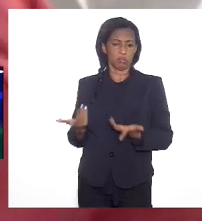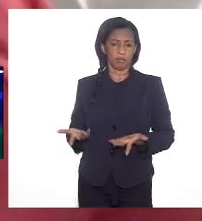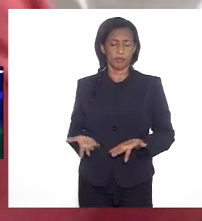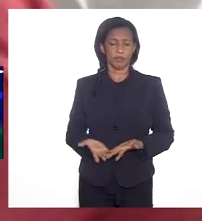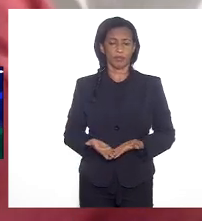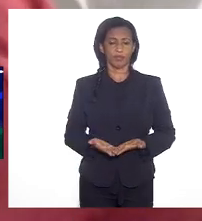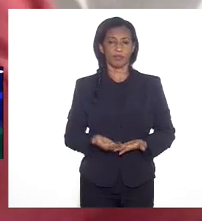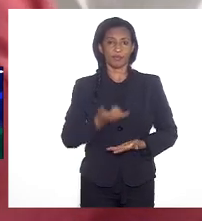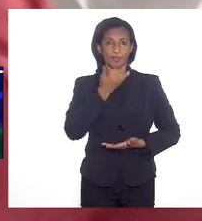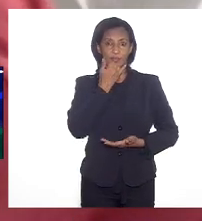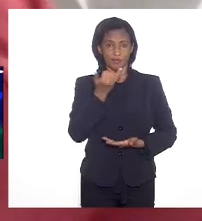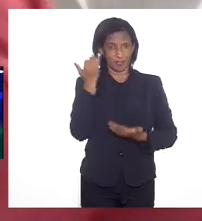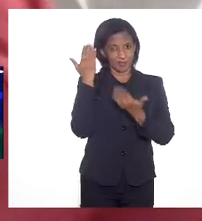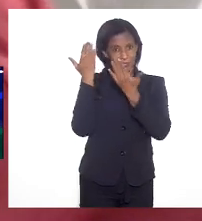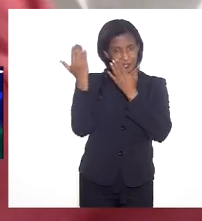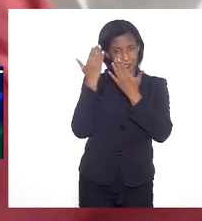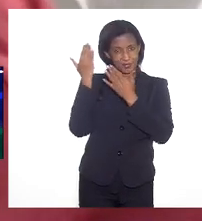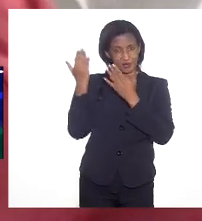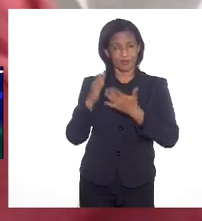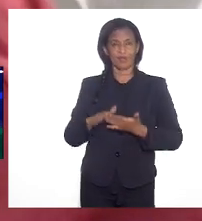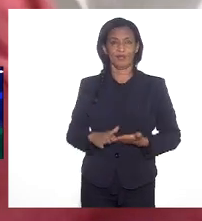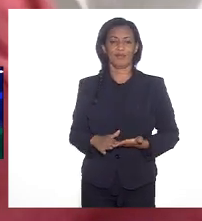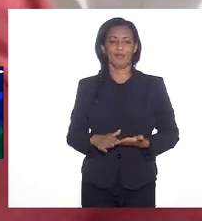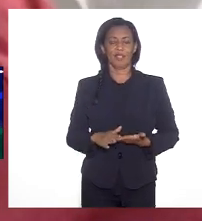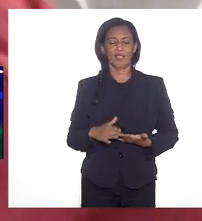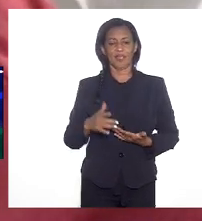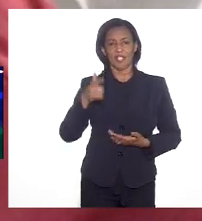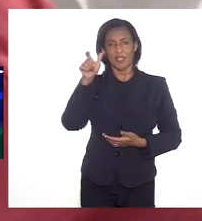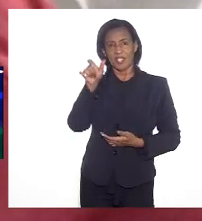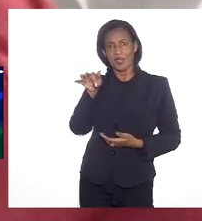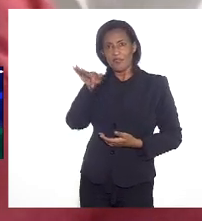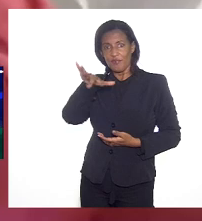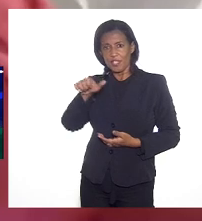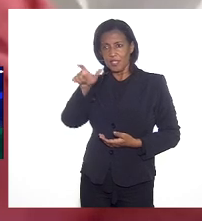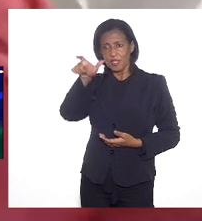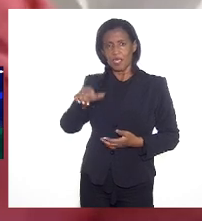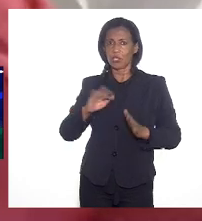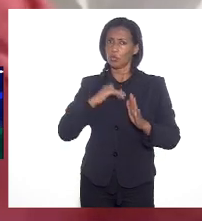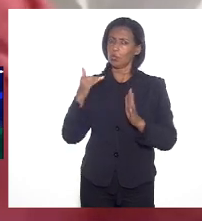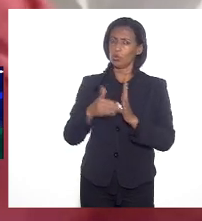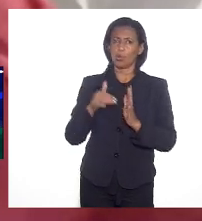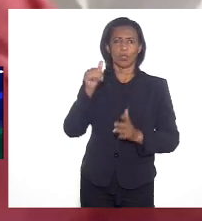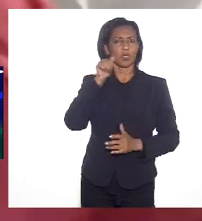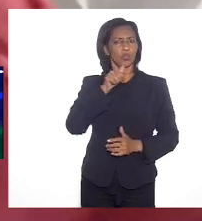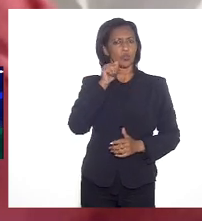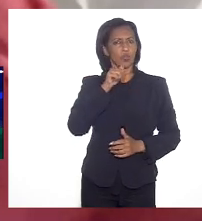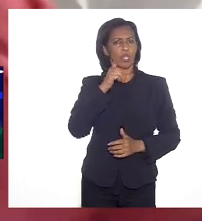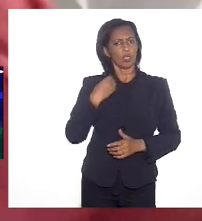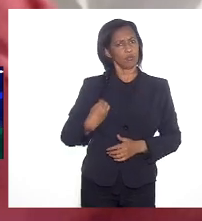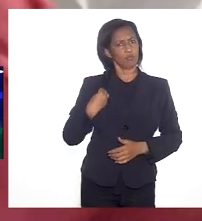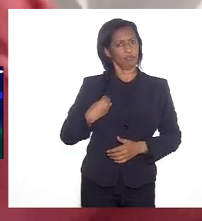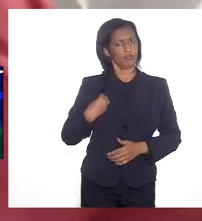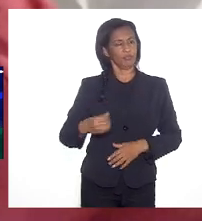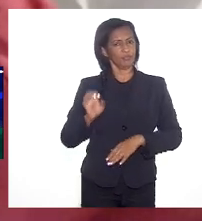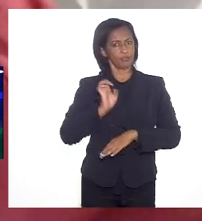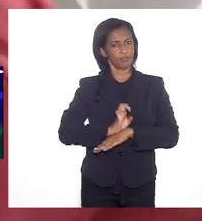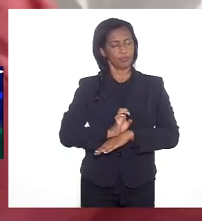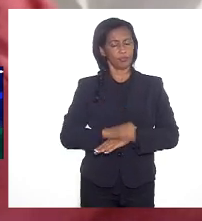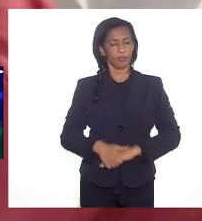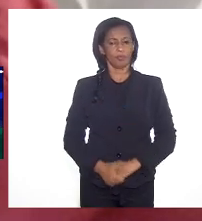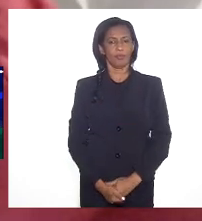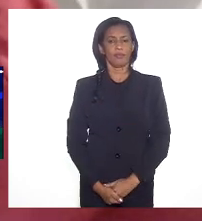perdão, psicológica, sexual e física de todas as mulheres que residam no nosso Estado. Muito obrigada.